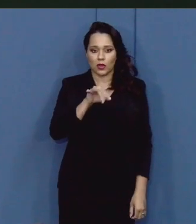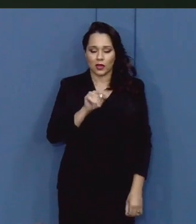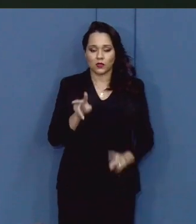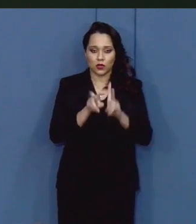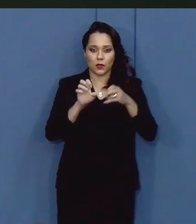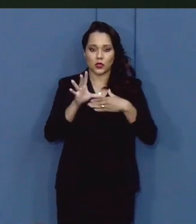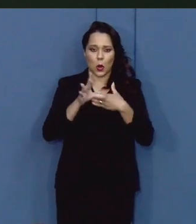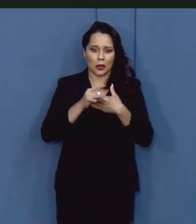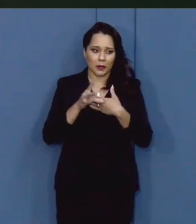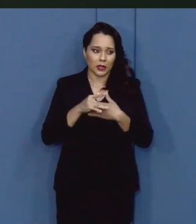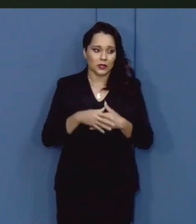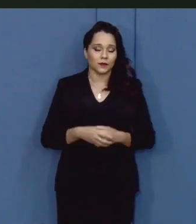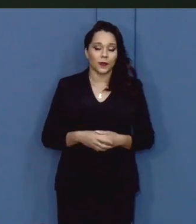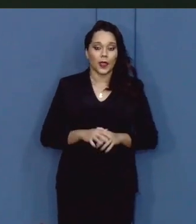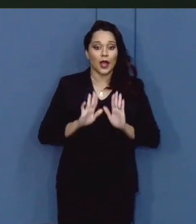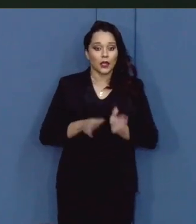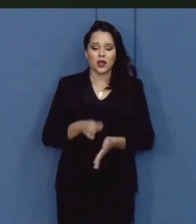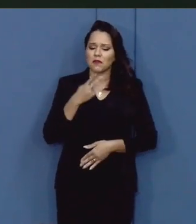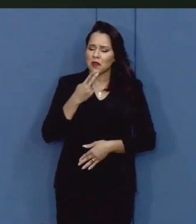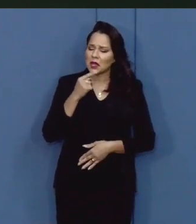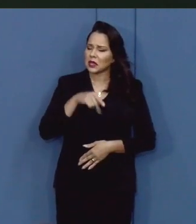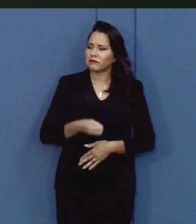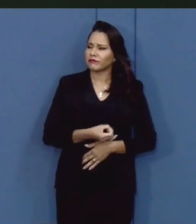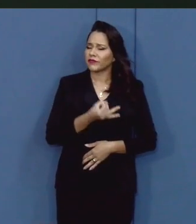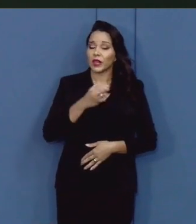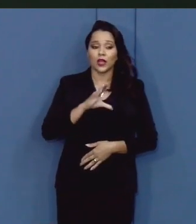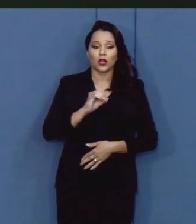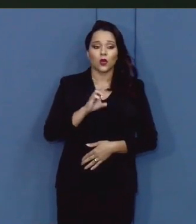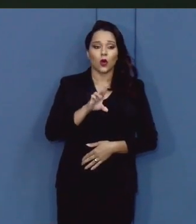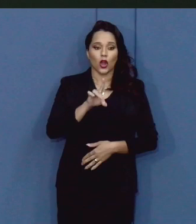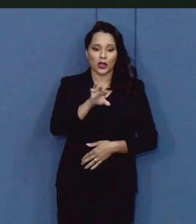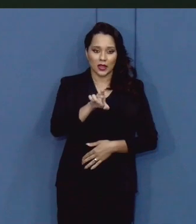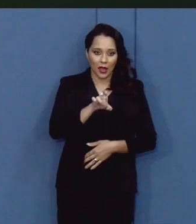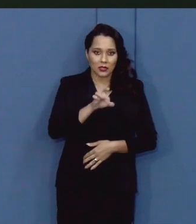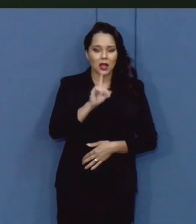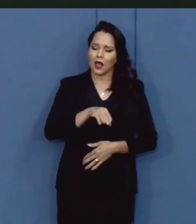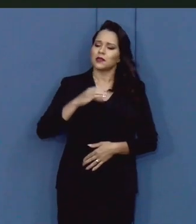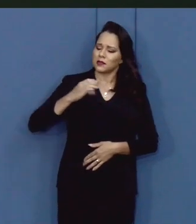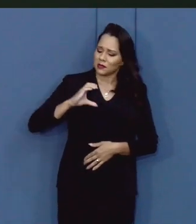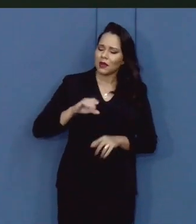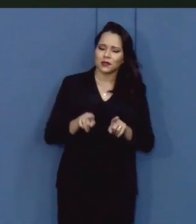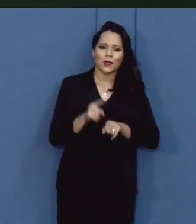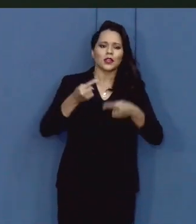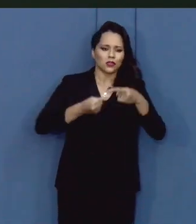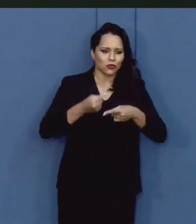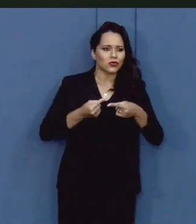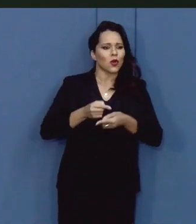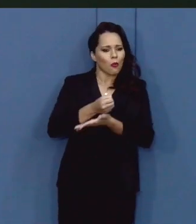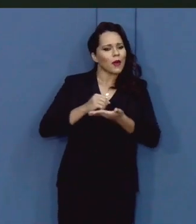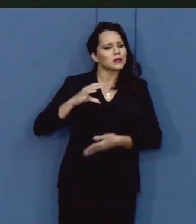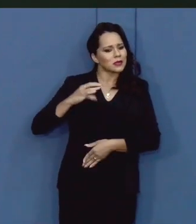E foi falado aqui bastante, né, que o Códex faz ciência também, a discussão é